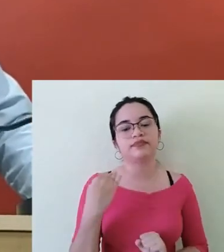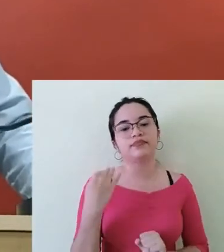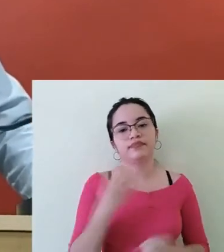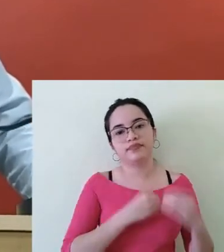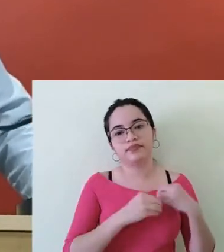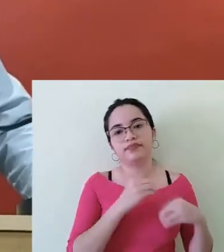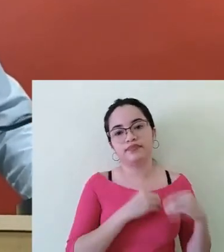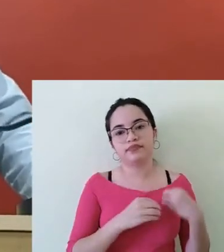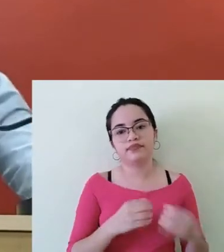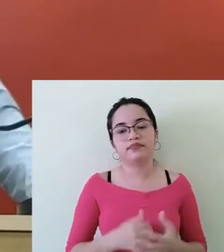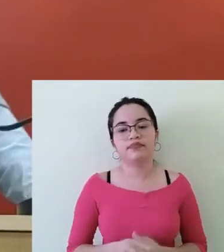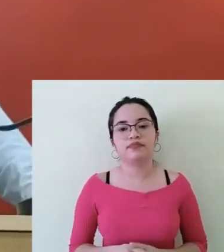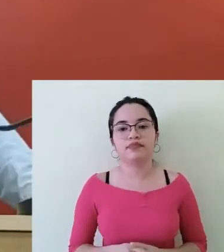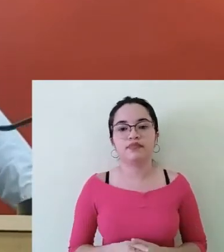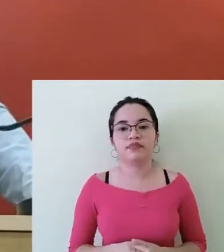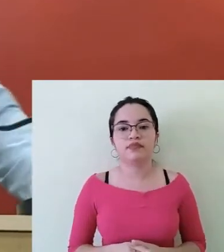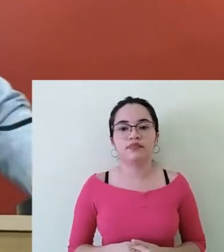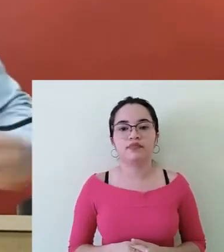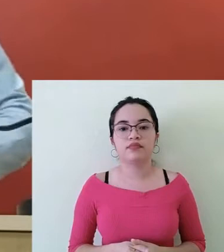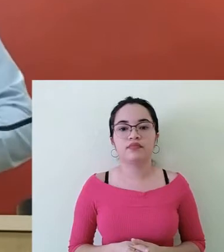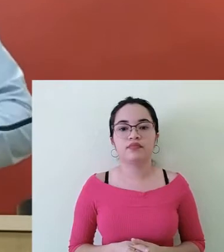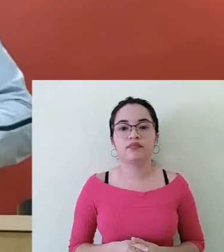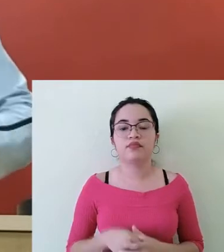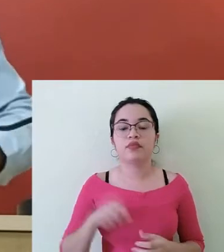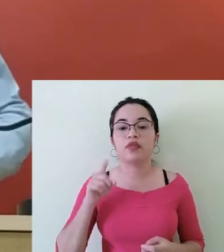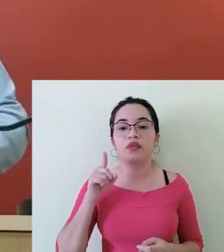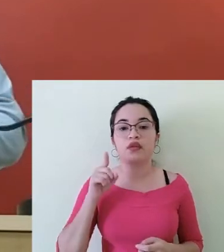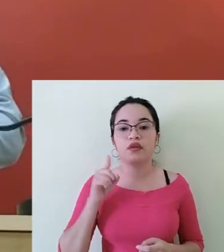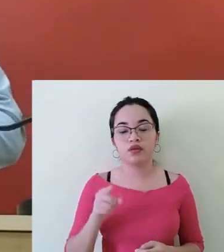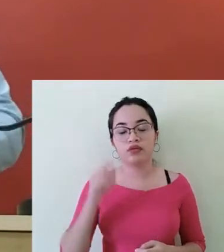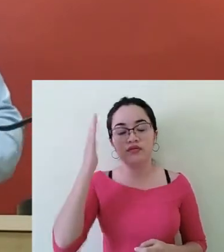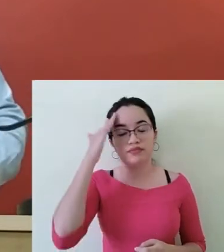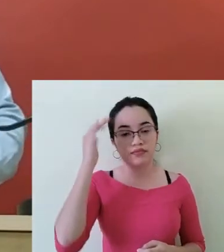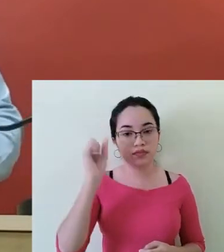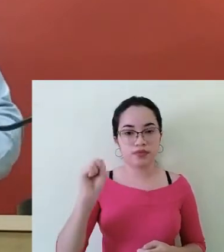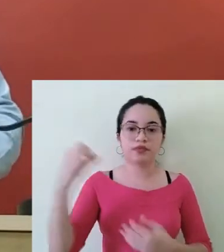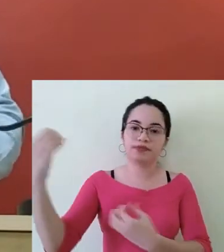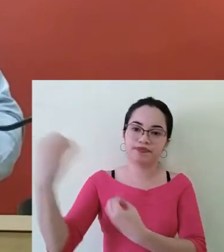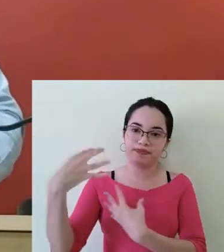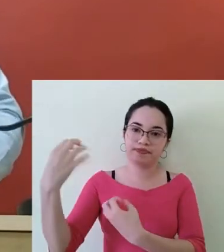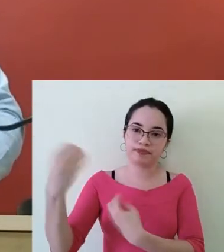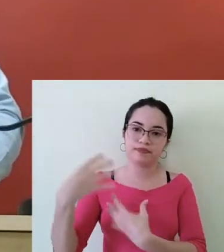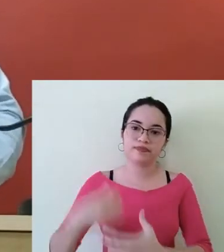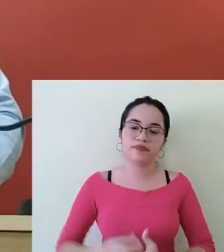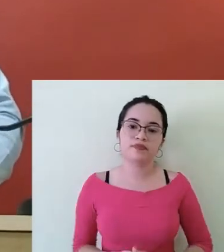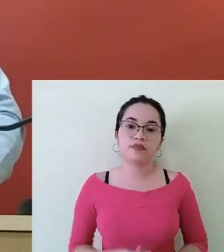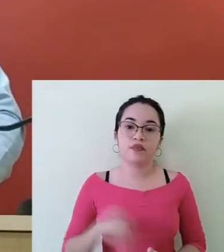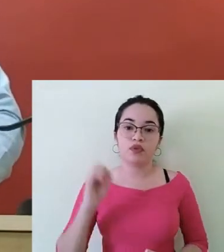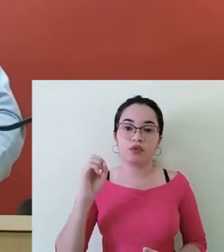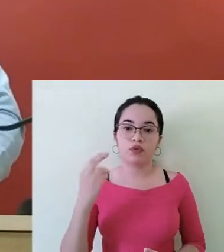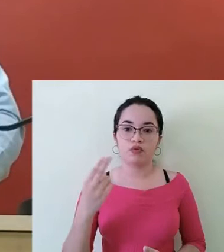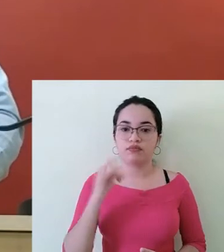mortos no pecado. É isso o que Salomão está nos ensinando aqui,